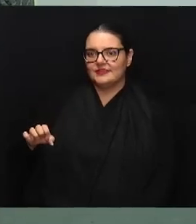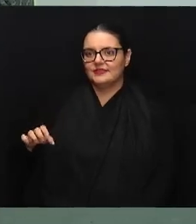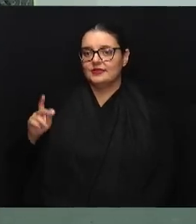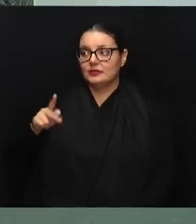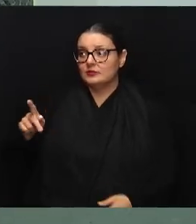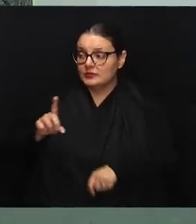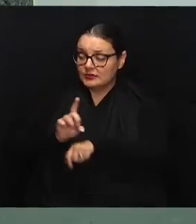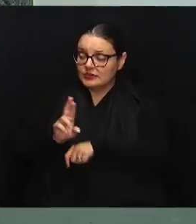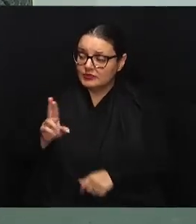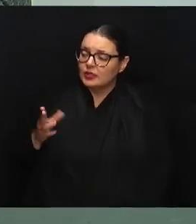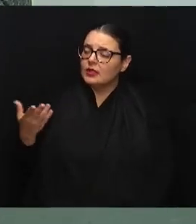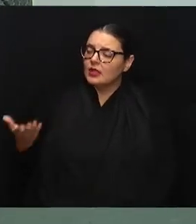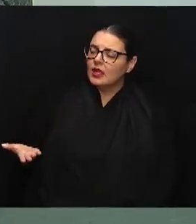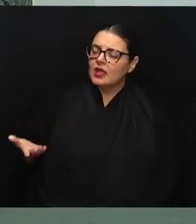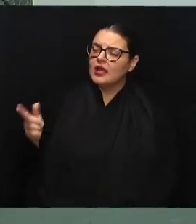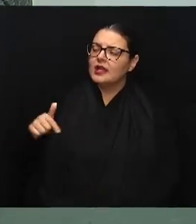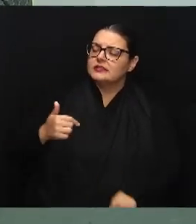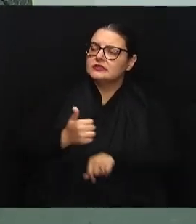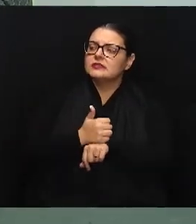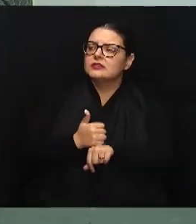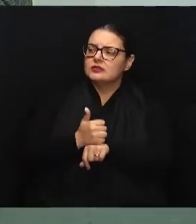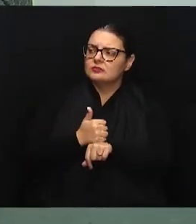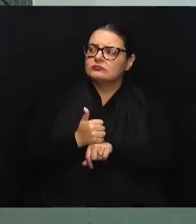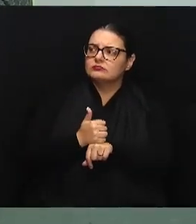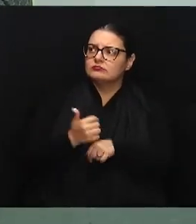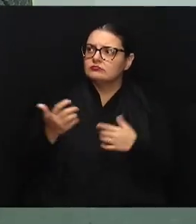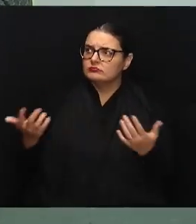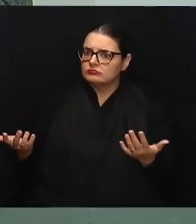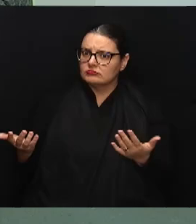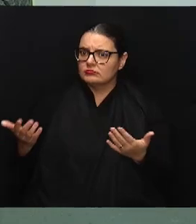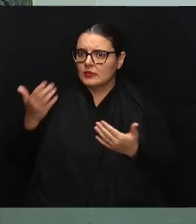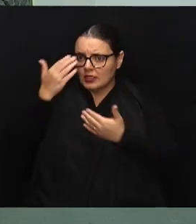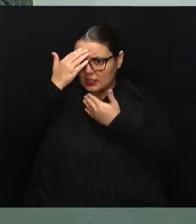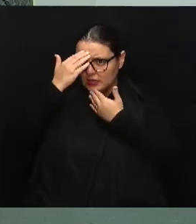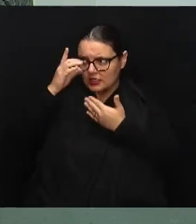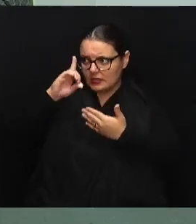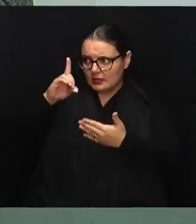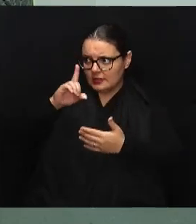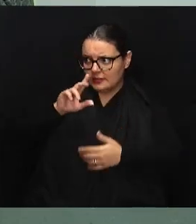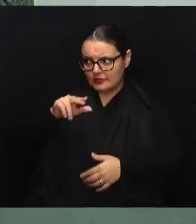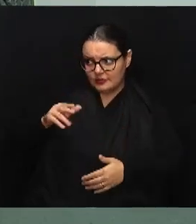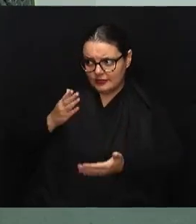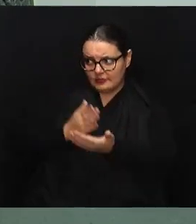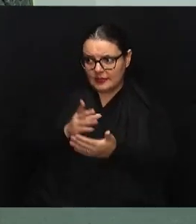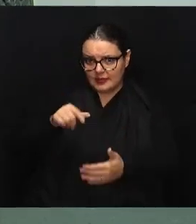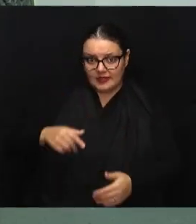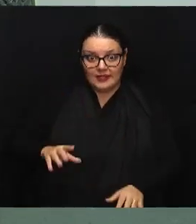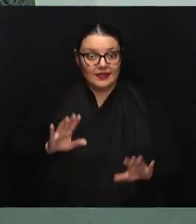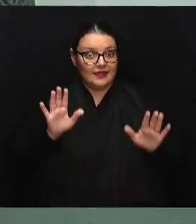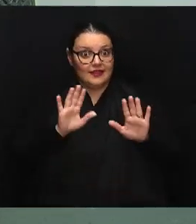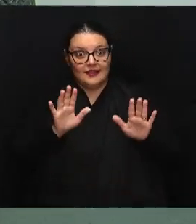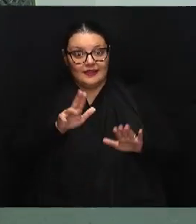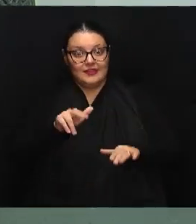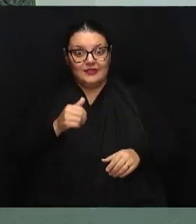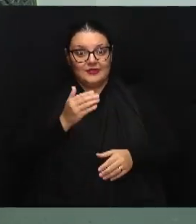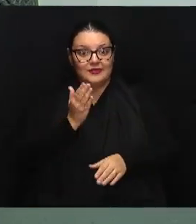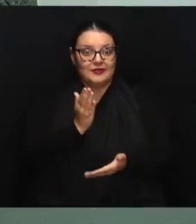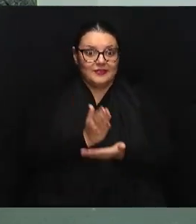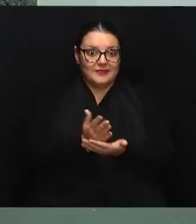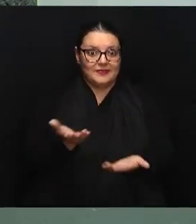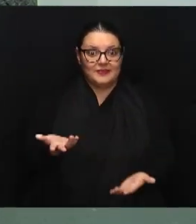Professora, essa é uma profissão que, graças a Deus, não para nunca, né? Não para nunca.